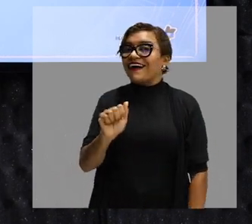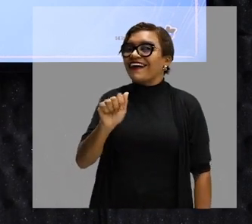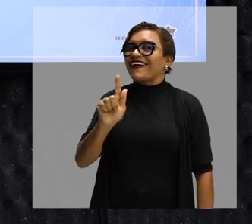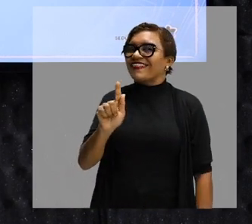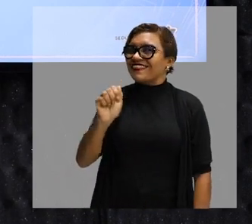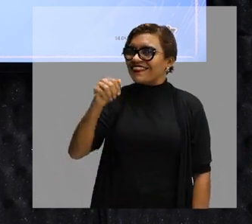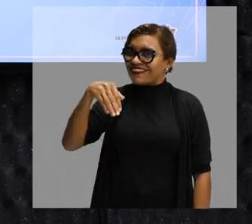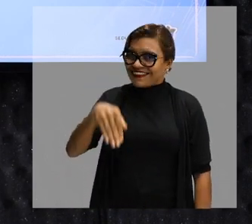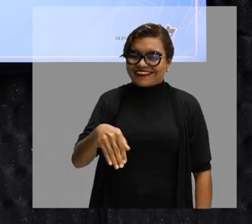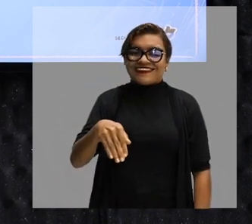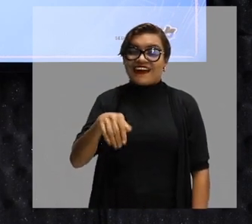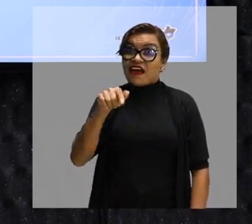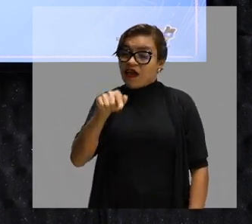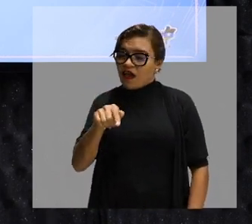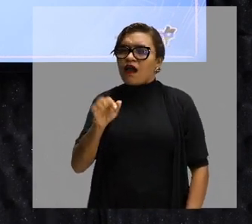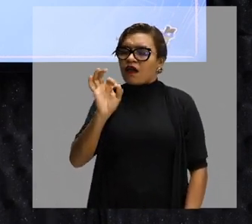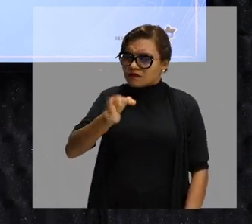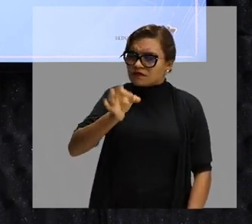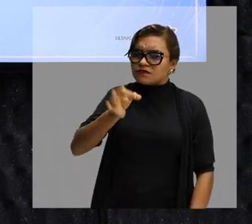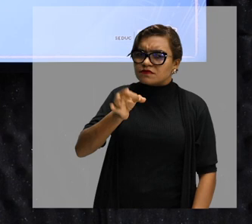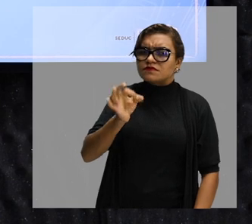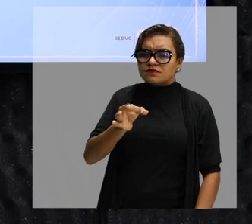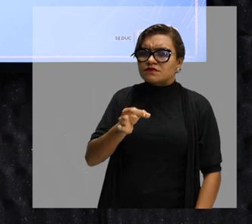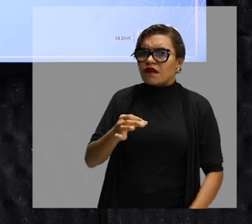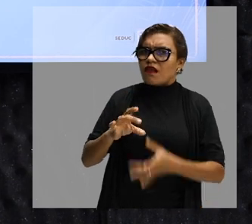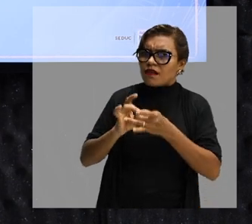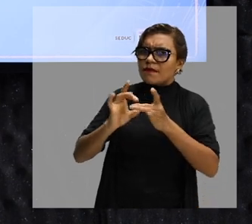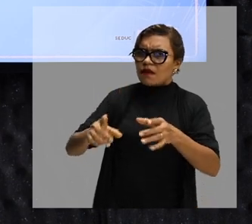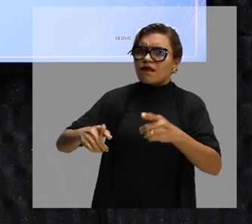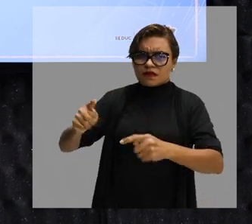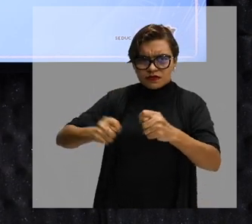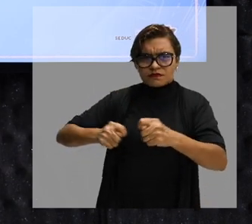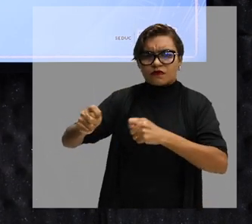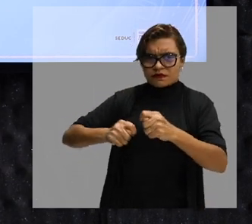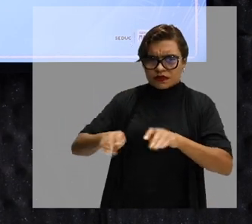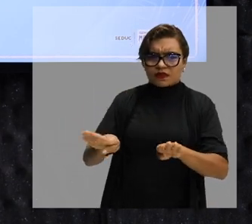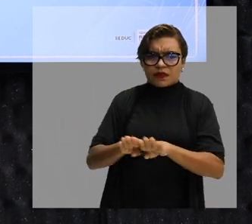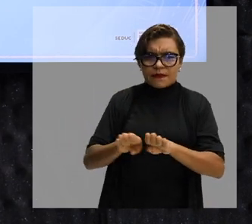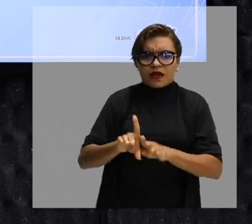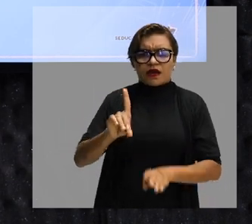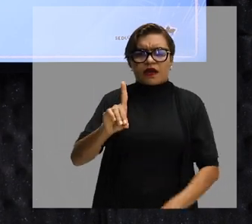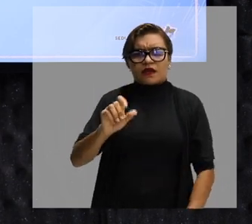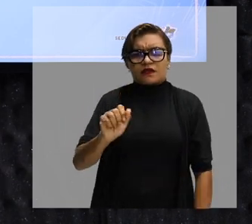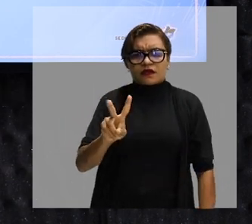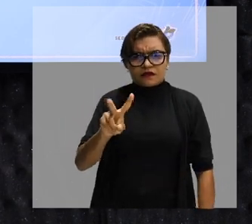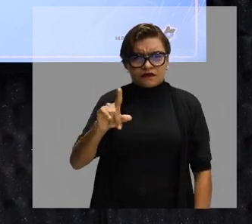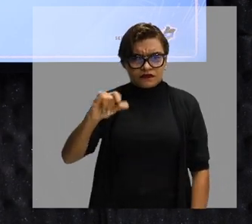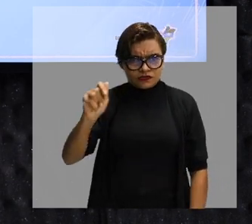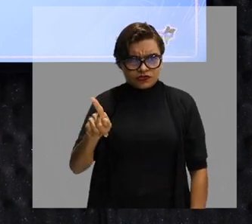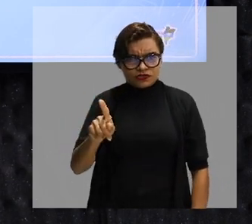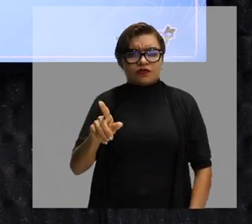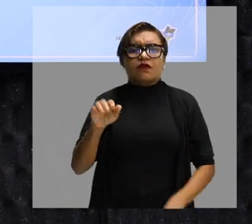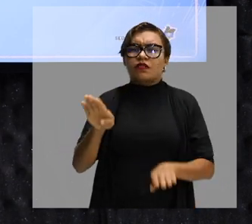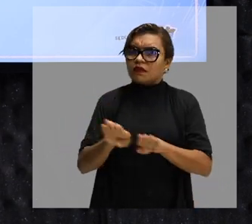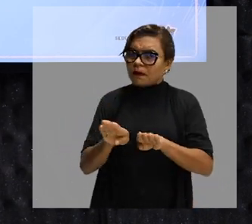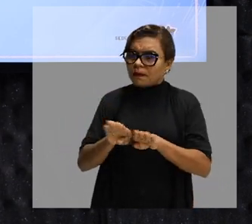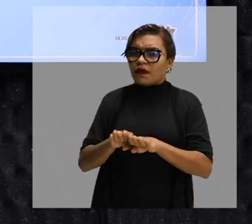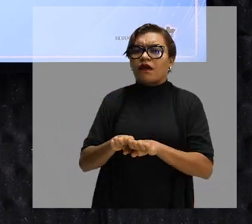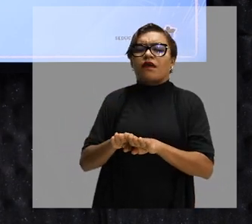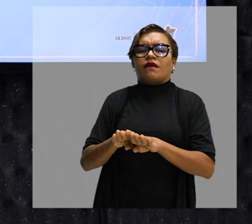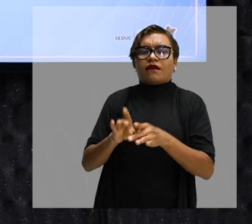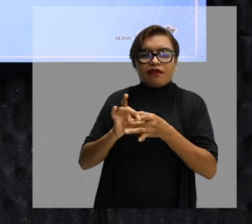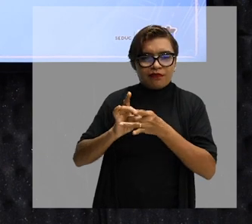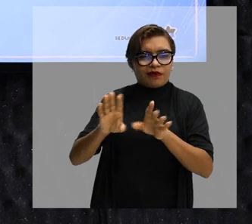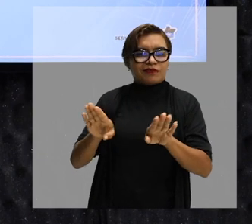Smith, nós estamos procurando ele. Liberalismo econômico. Nós temos David Ricardo, também está associado ao pensamento